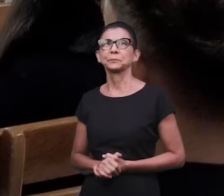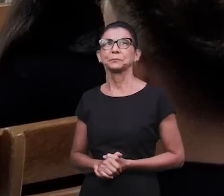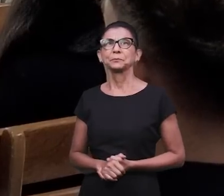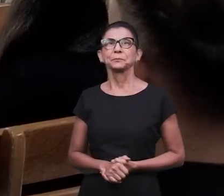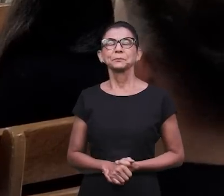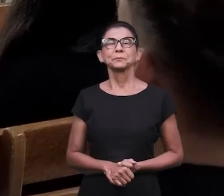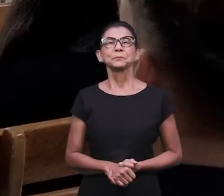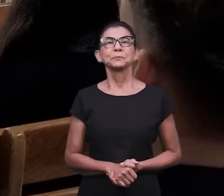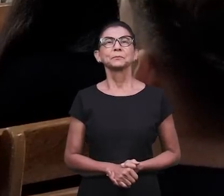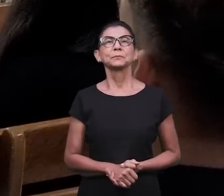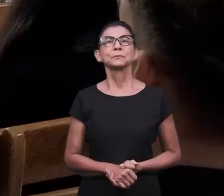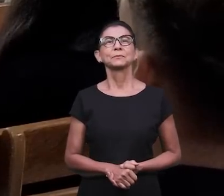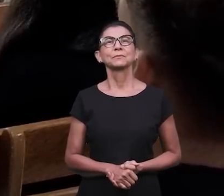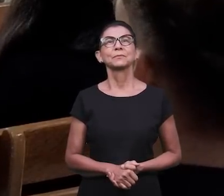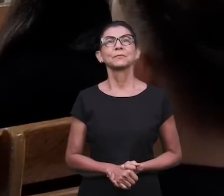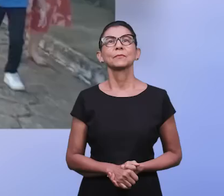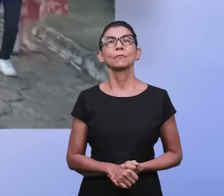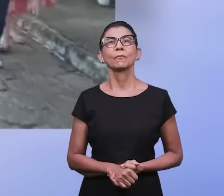Senhor!